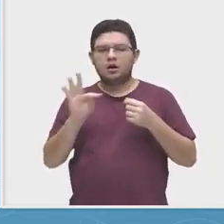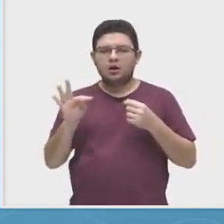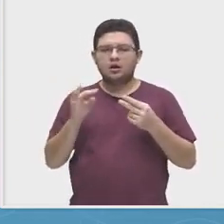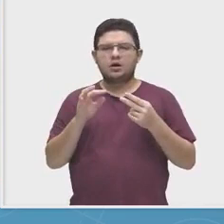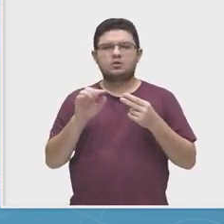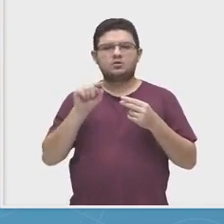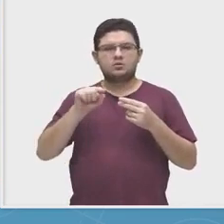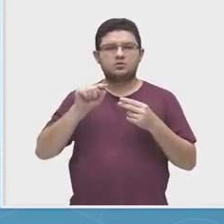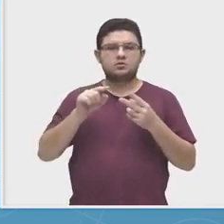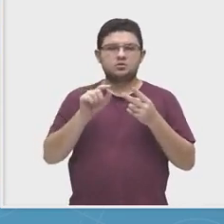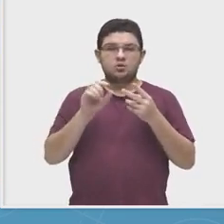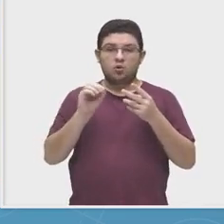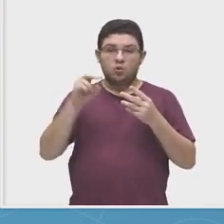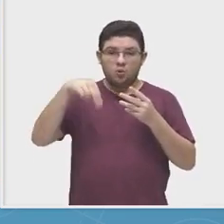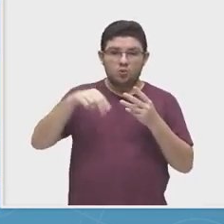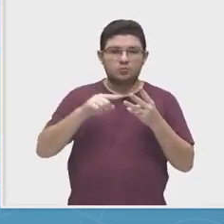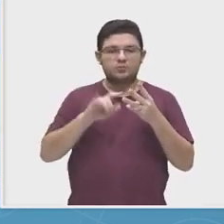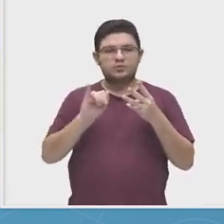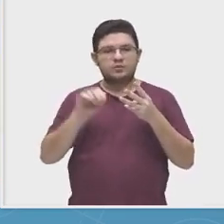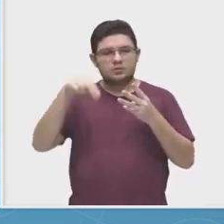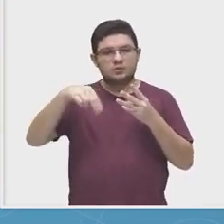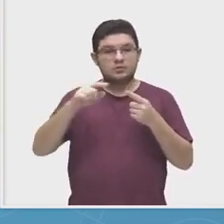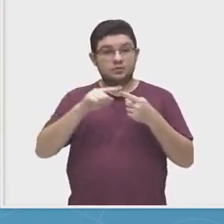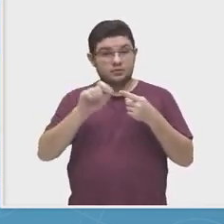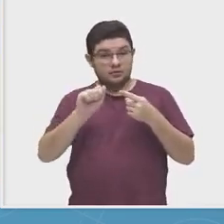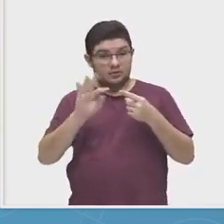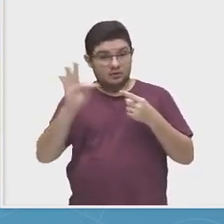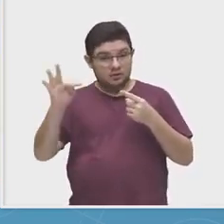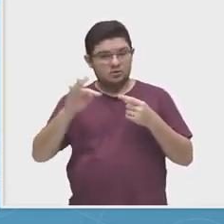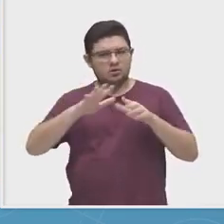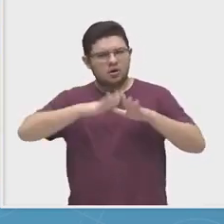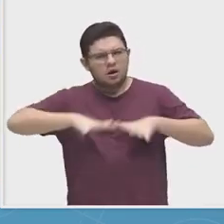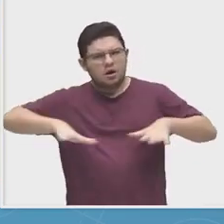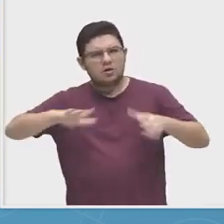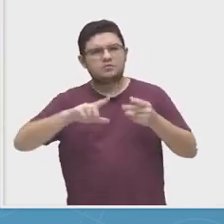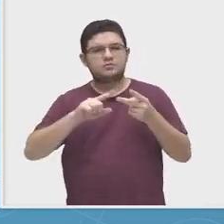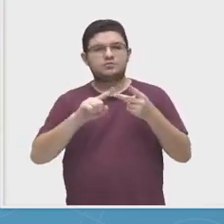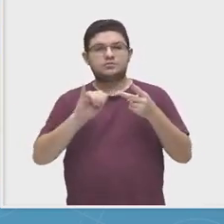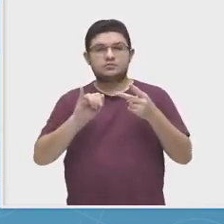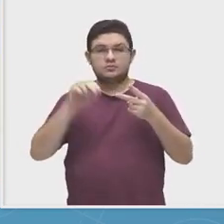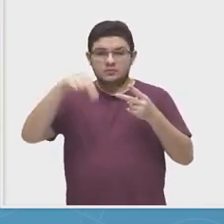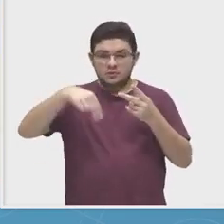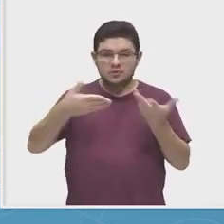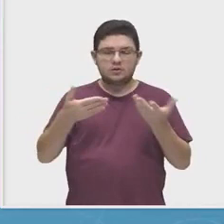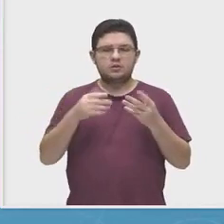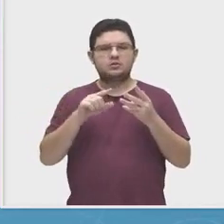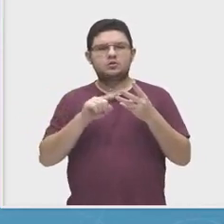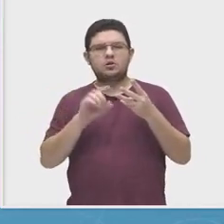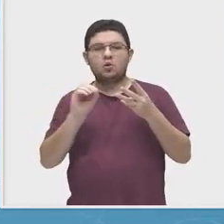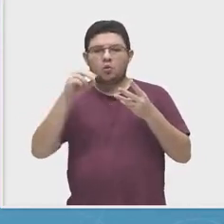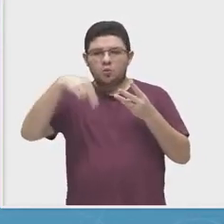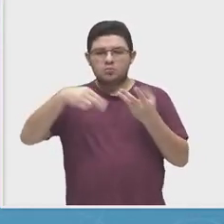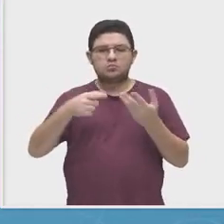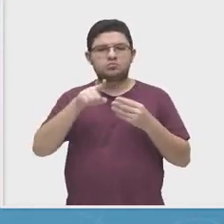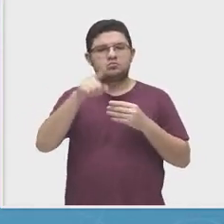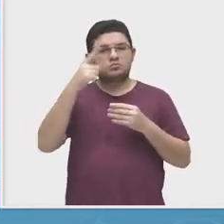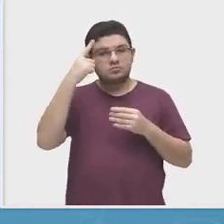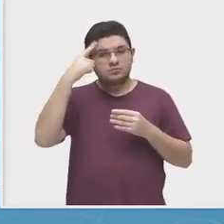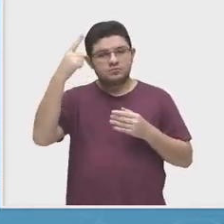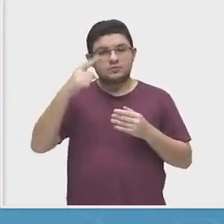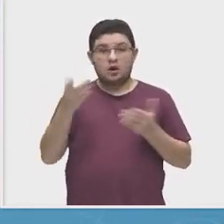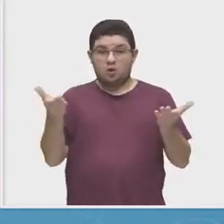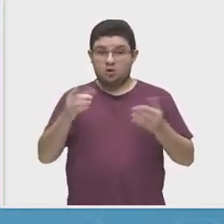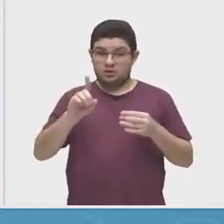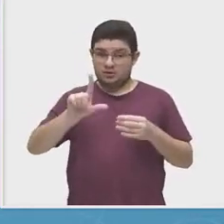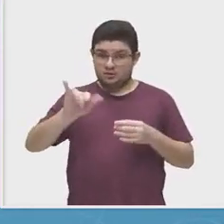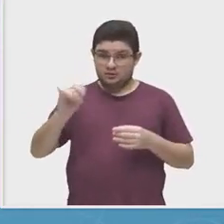mais amplo, e o in é o local bem mais amplo. Então, pense na ideia da pirâmide. É exatamente o que nós vamos ver na nossa DLI